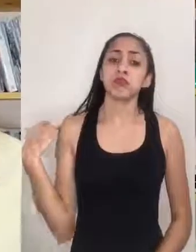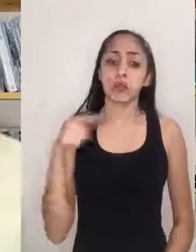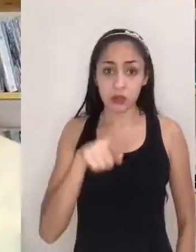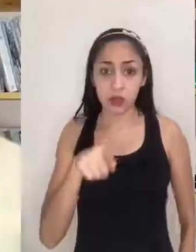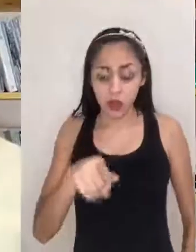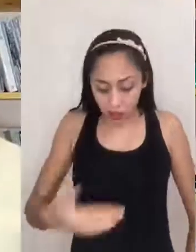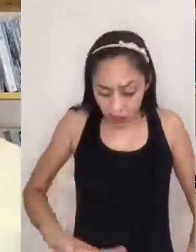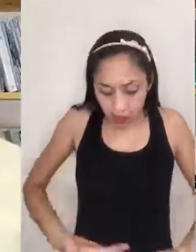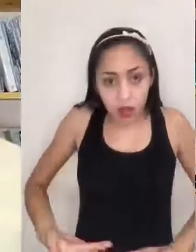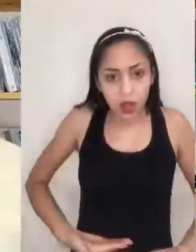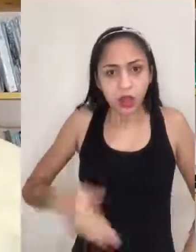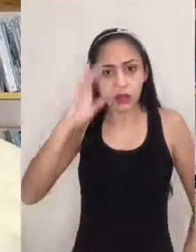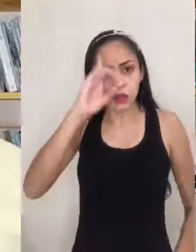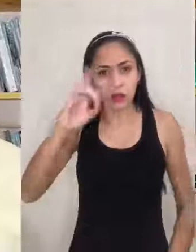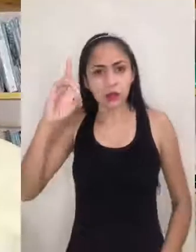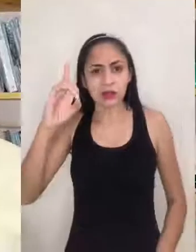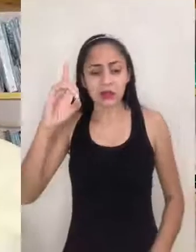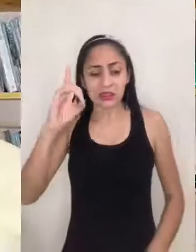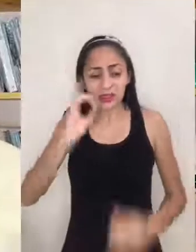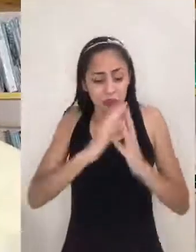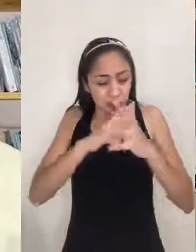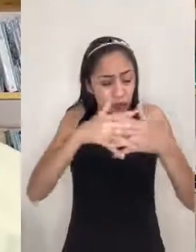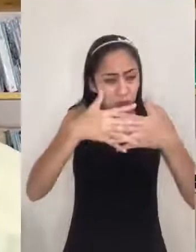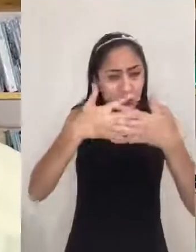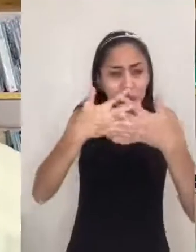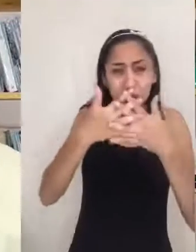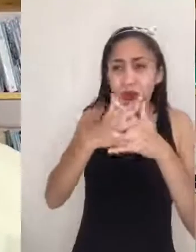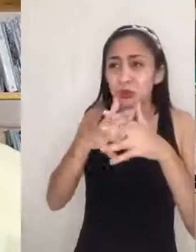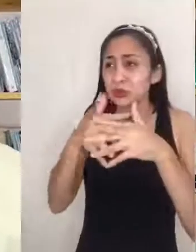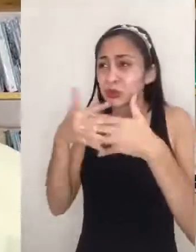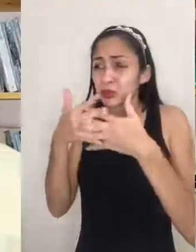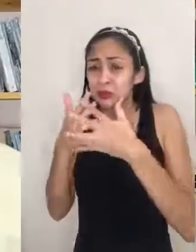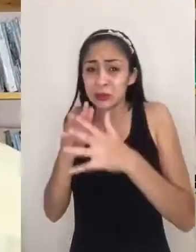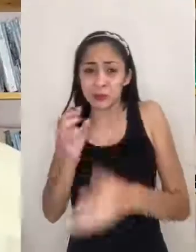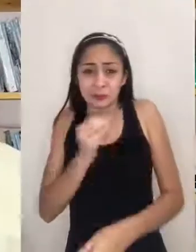Se você é servo de Deus e está envolvido com a